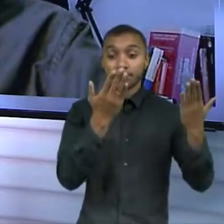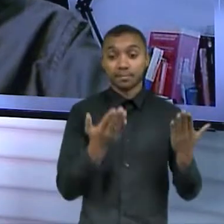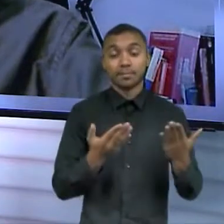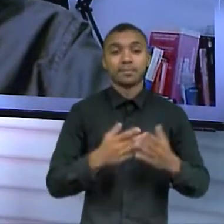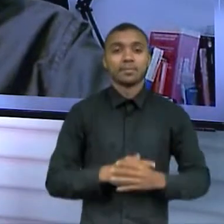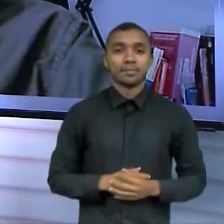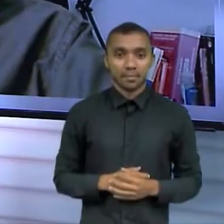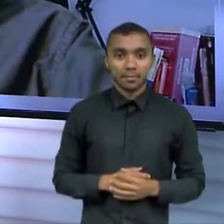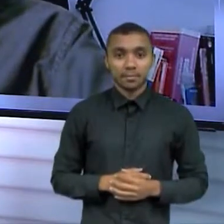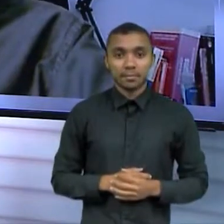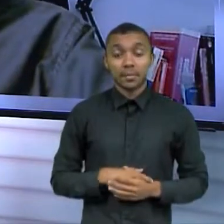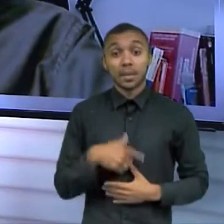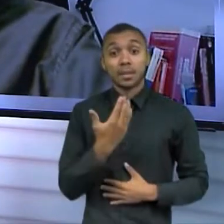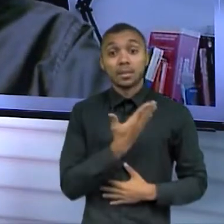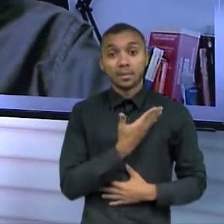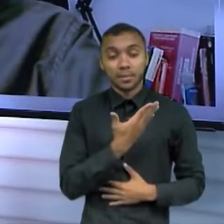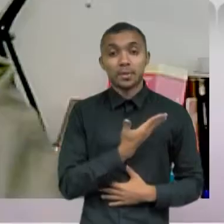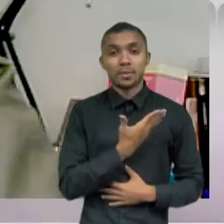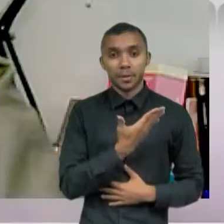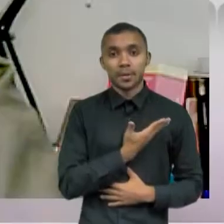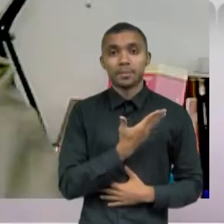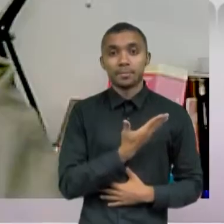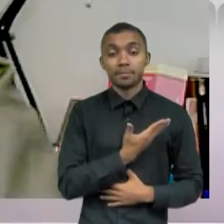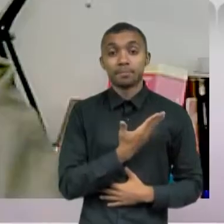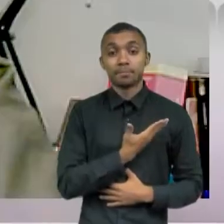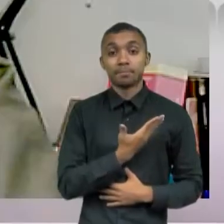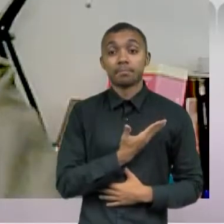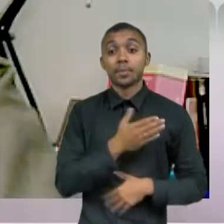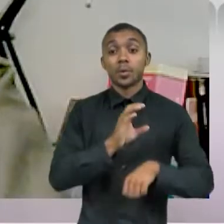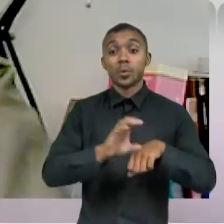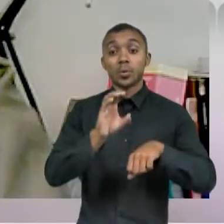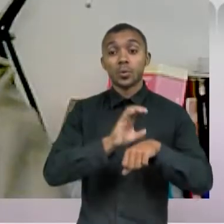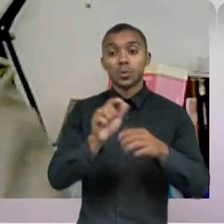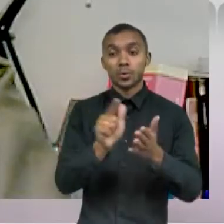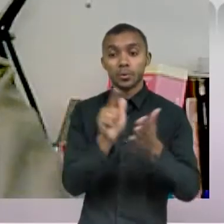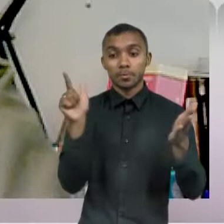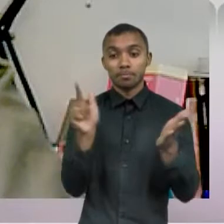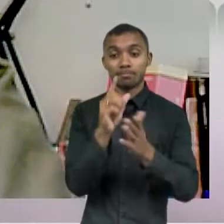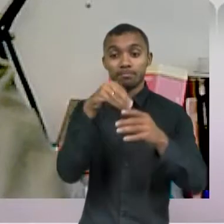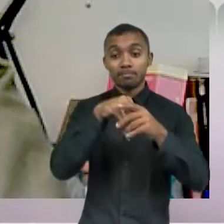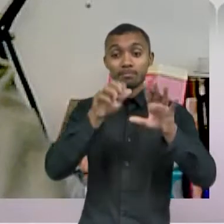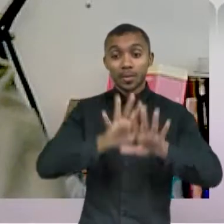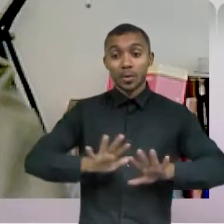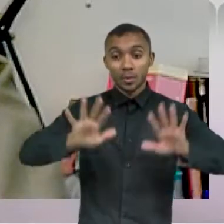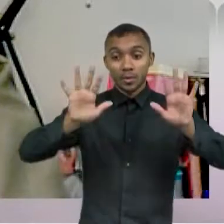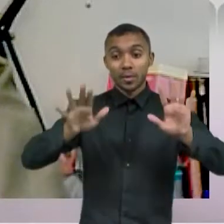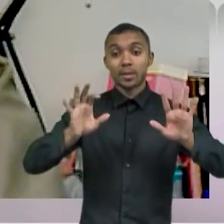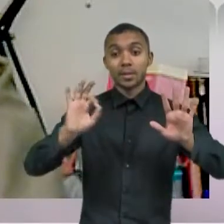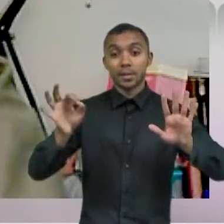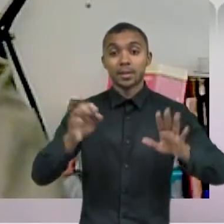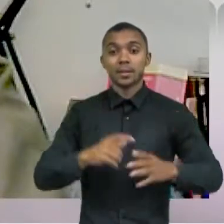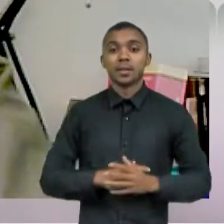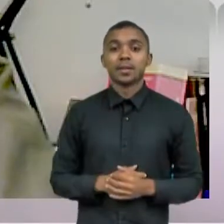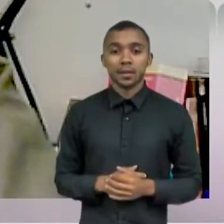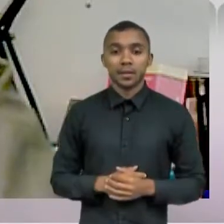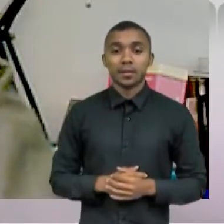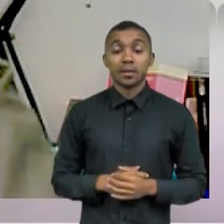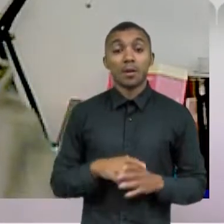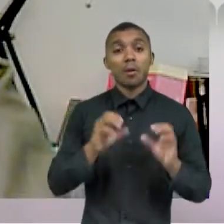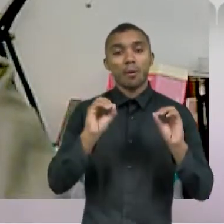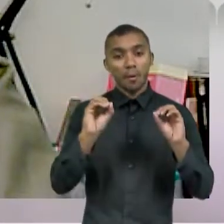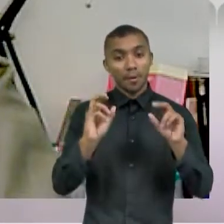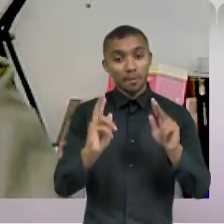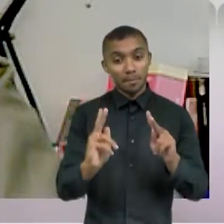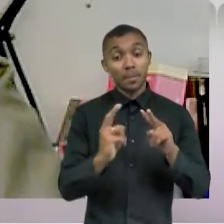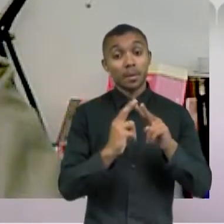é meu colega de tempos de universidade, do curso de jornalismo aí da UFC. Então, assim, mesmo que